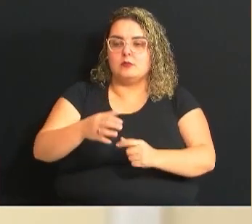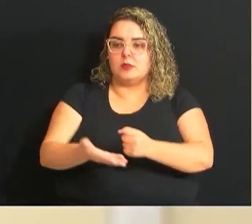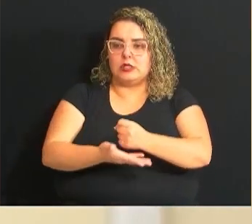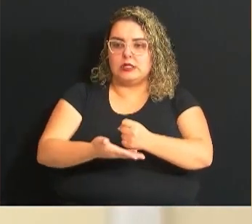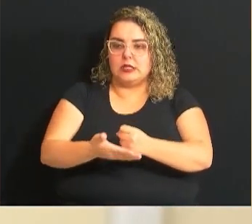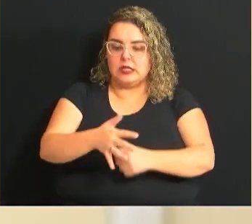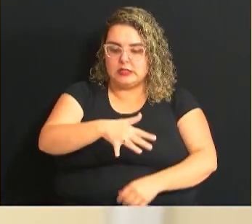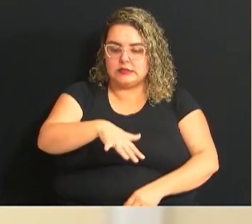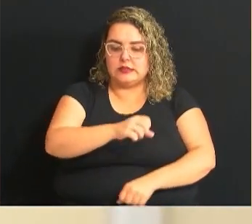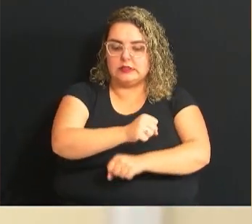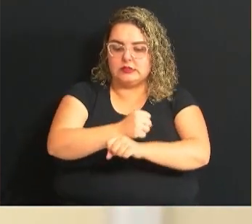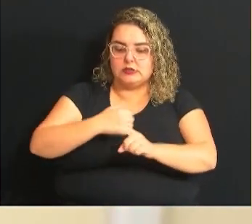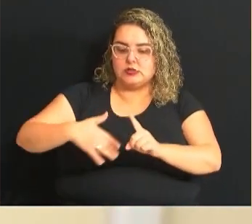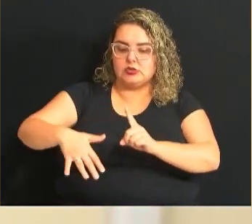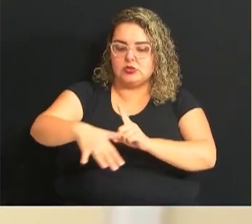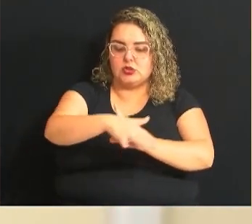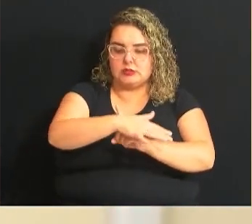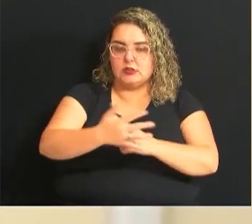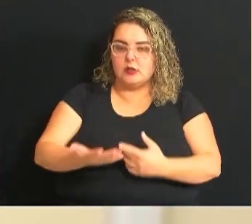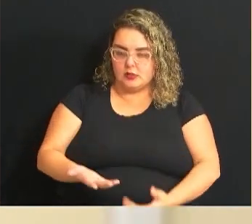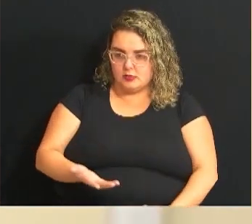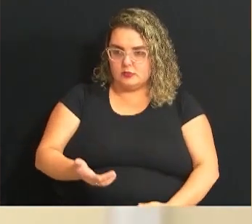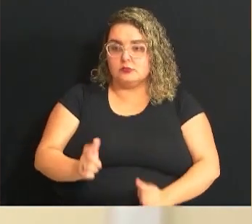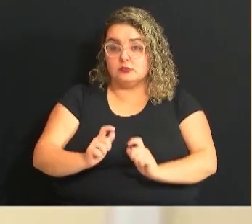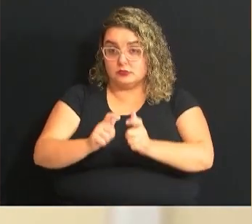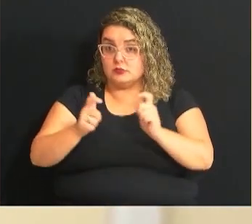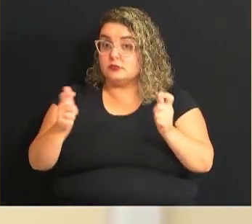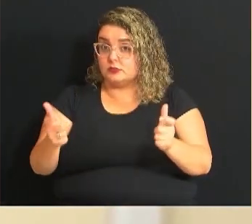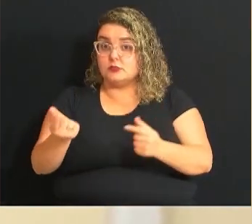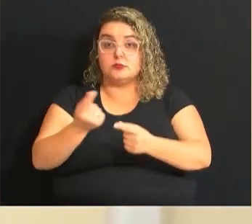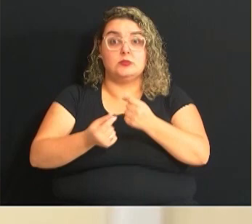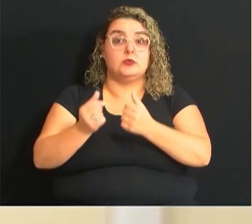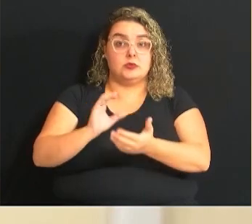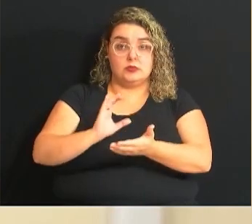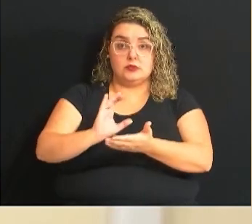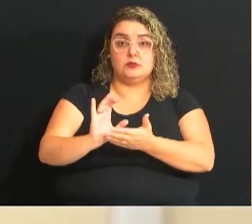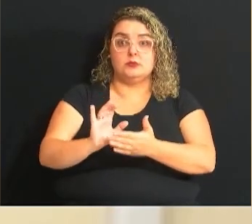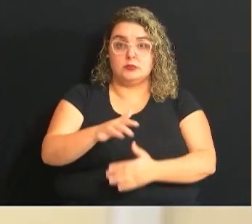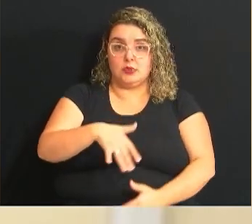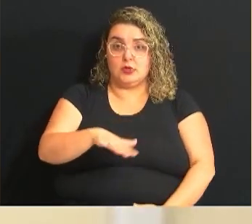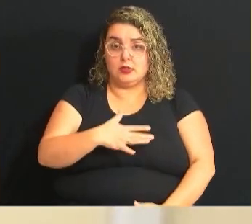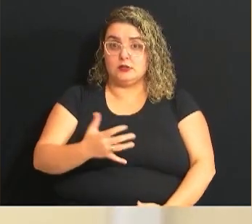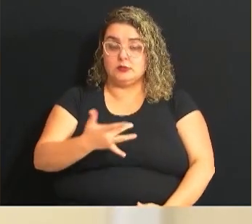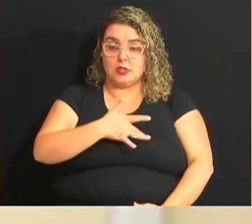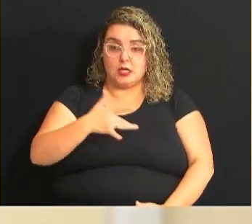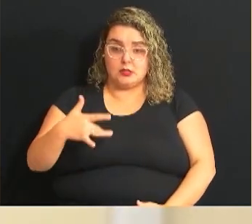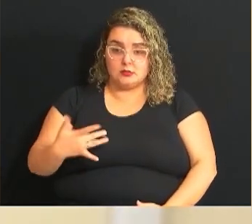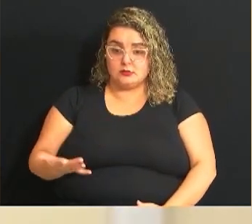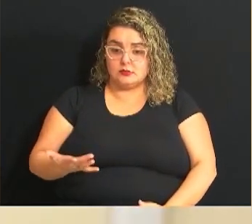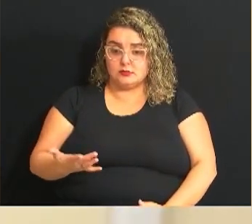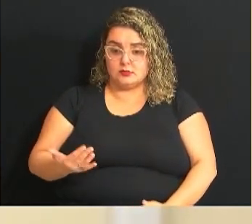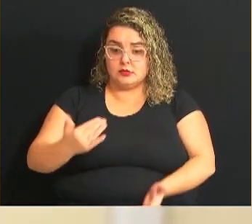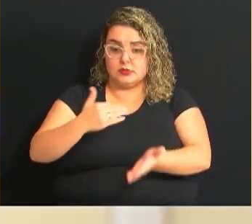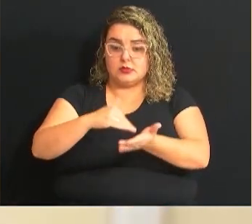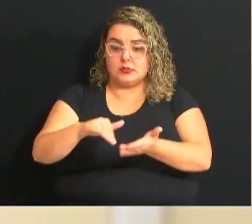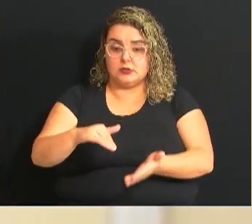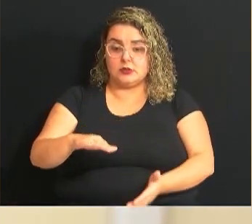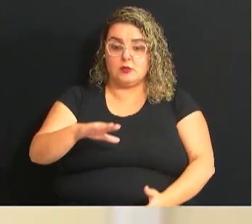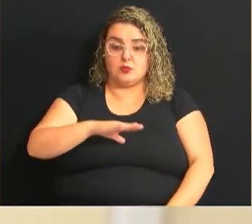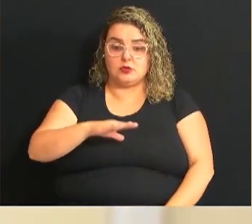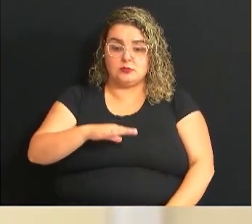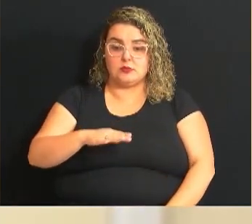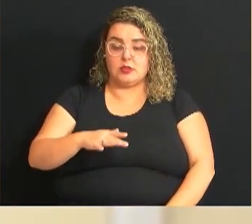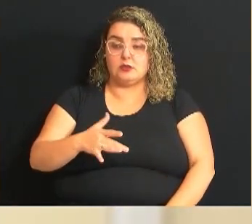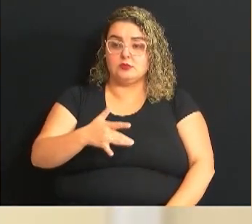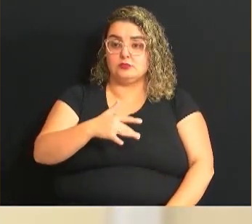sociais. Há um crescimento expressivo do investimento na área da saúde, seja na Secretaria Municipal de Saúde e também